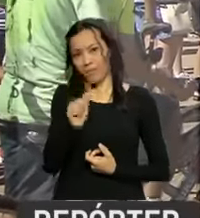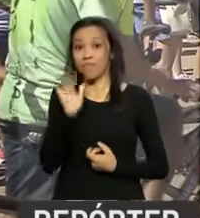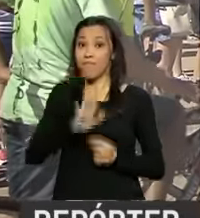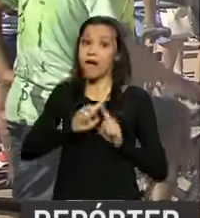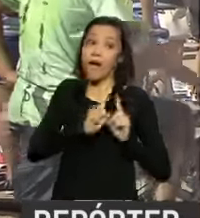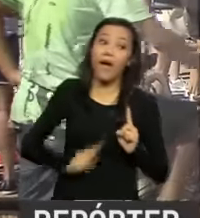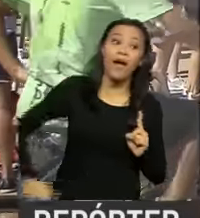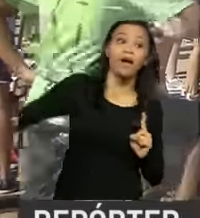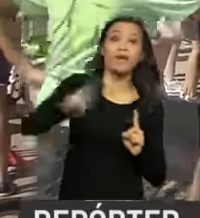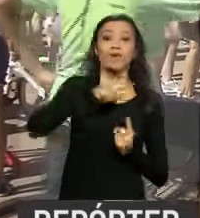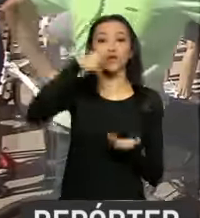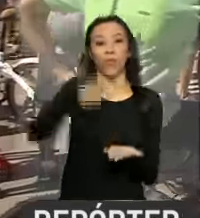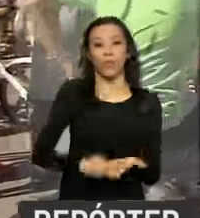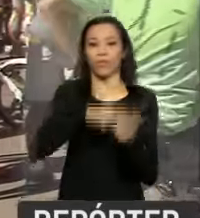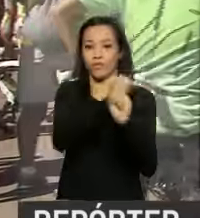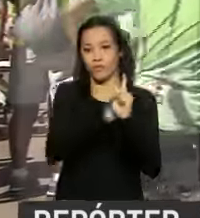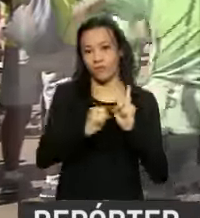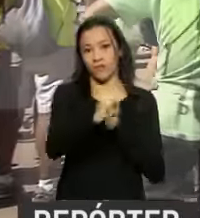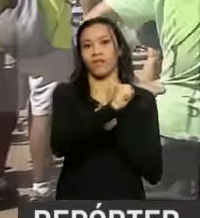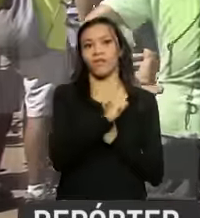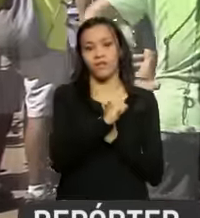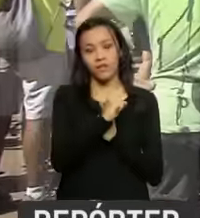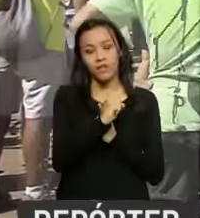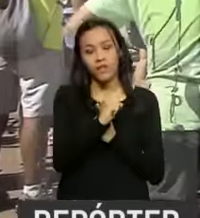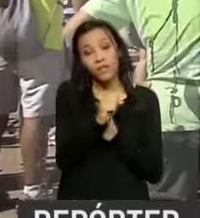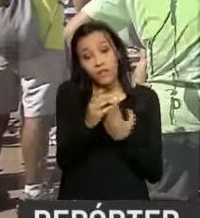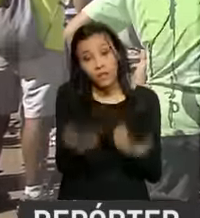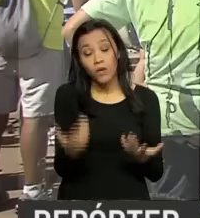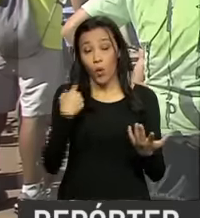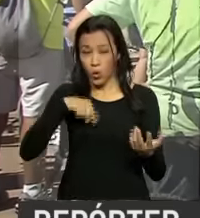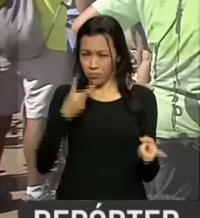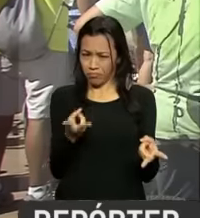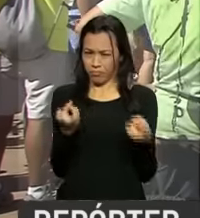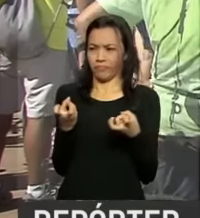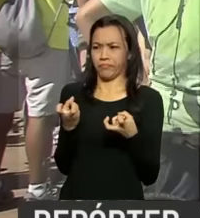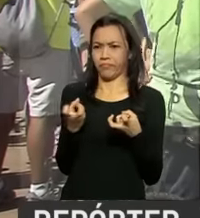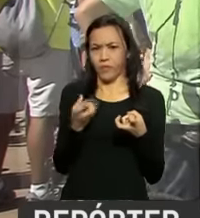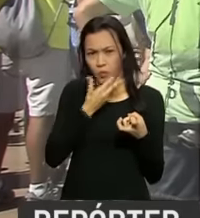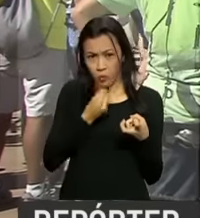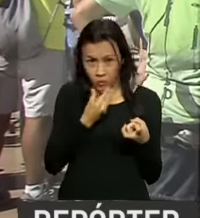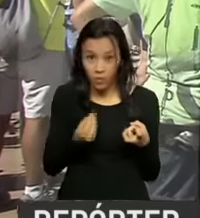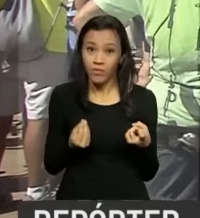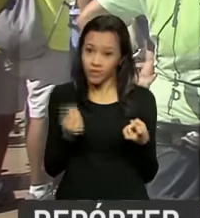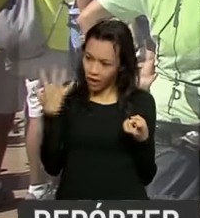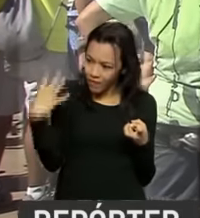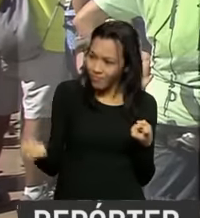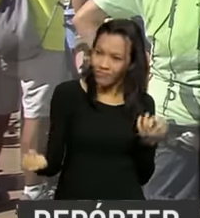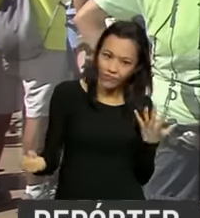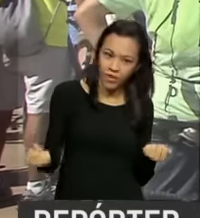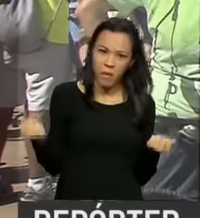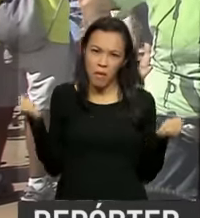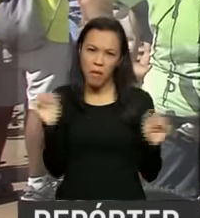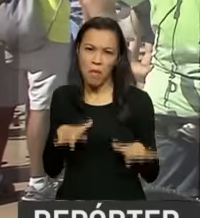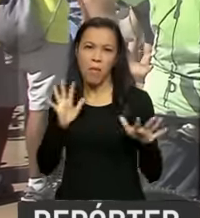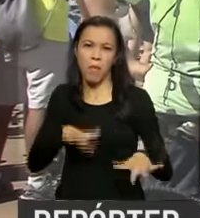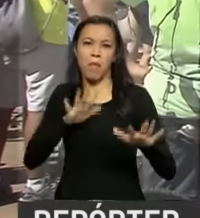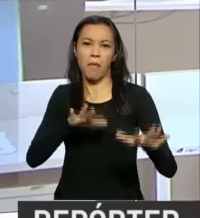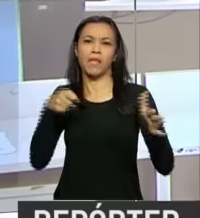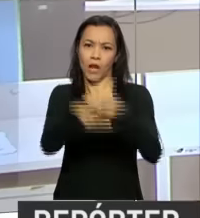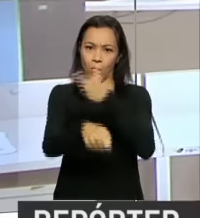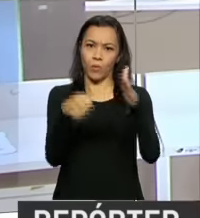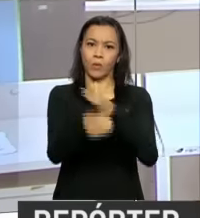toda a sociedade. E a gente percebe que hoje os homens estão muito junto com a gente também nessa